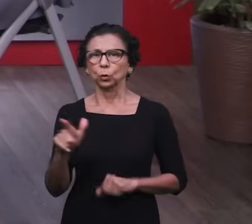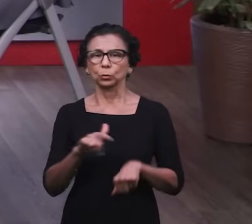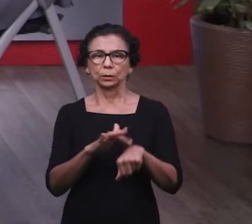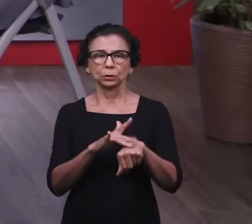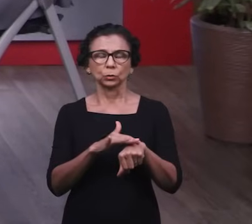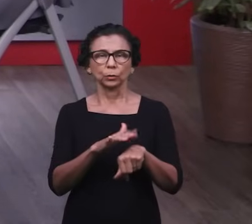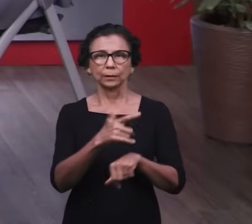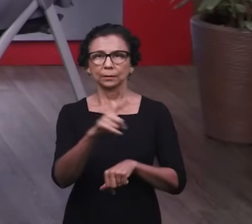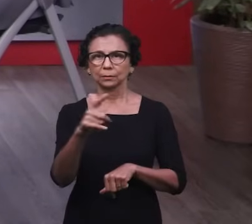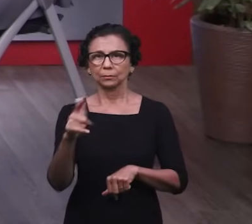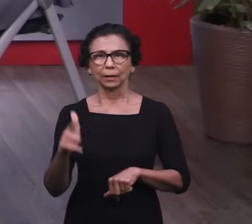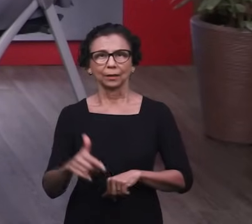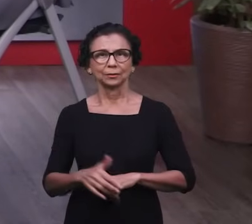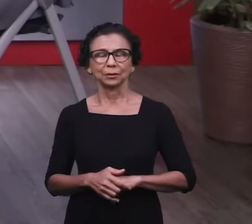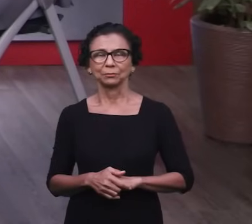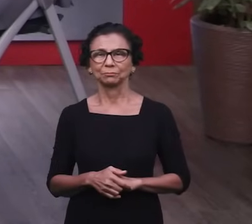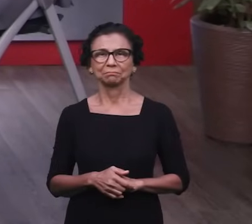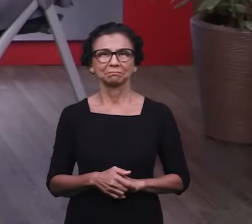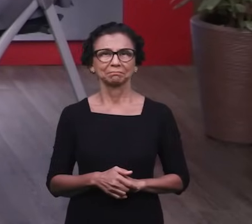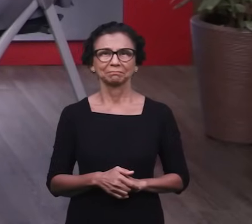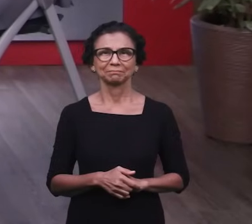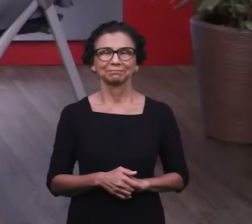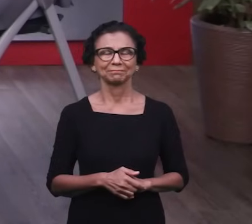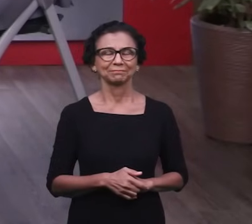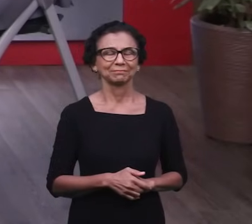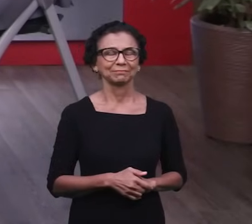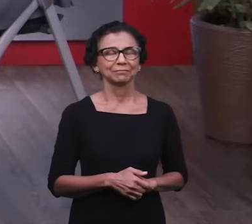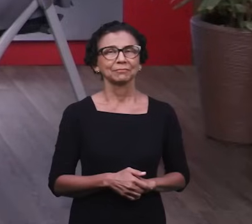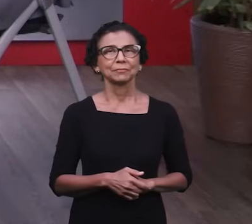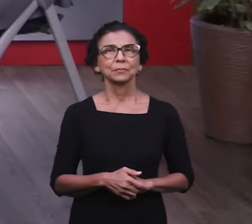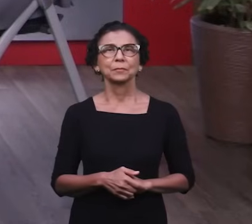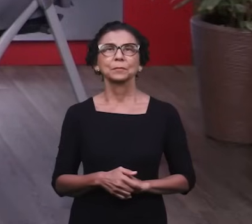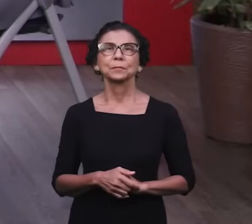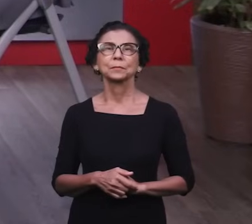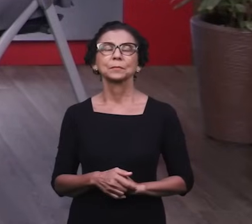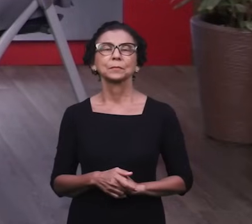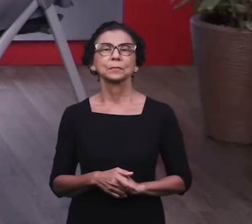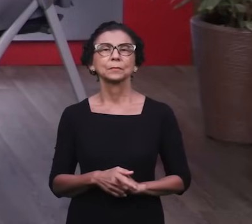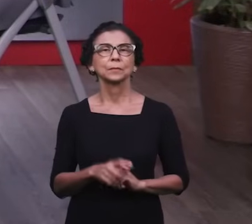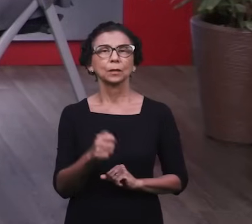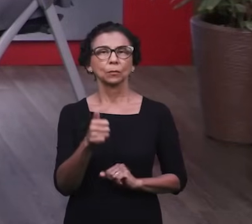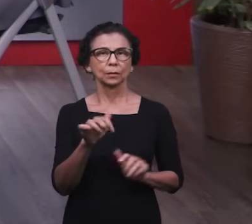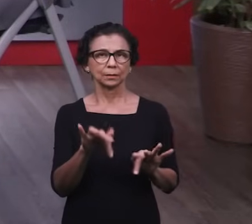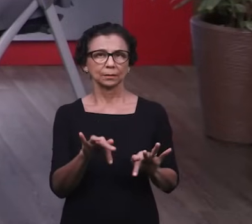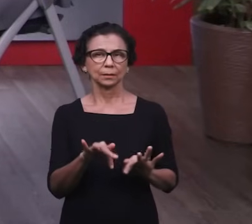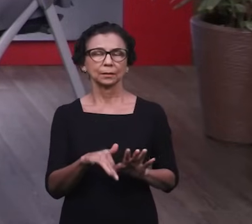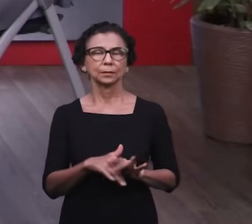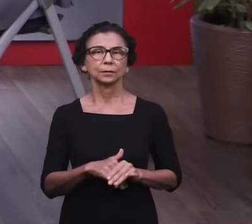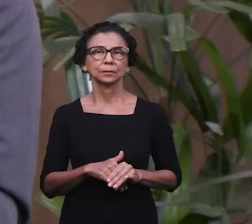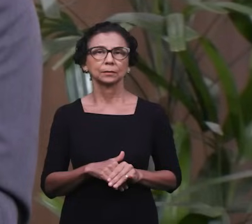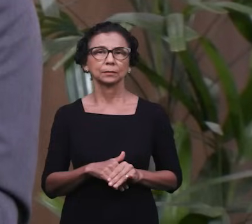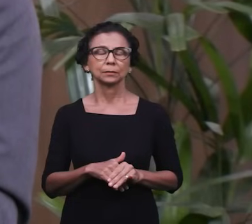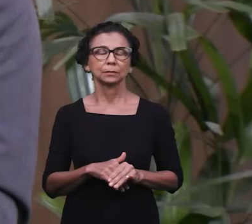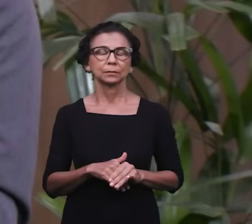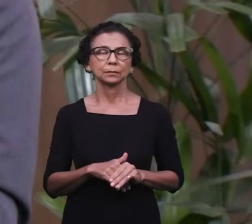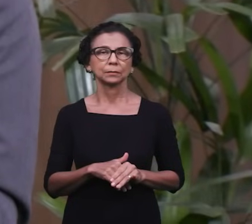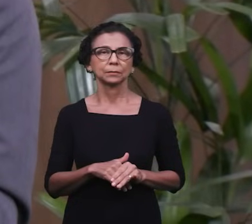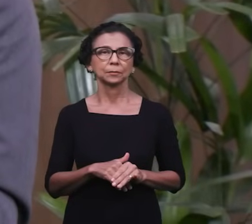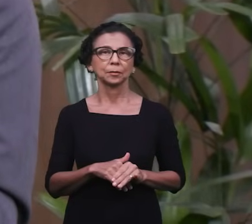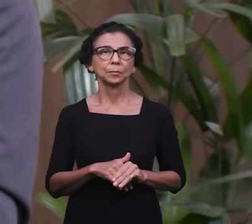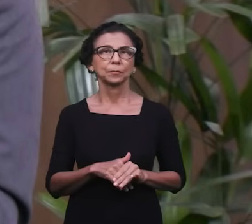estamos encaminhando para o encerramento, mas eu queria ainda falar, o último tópico aqui,